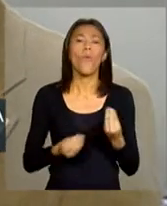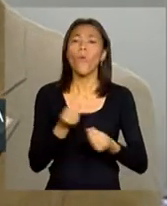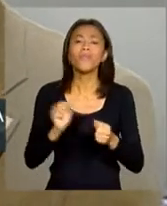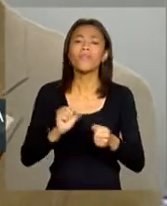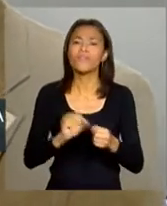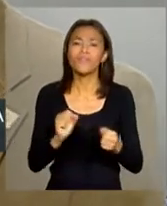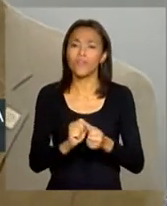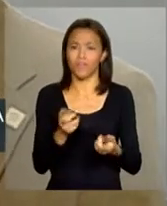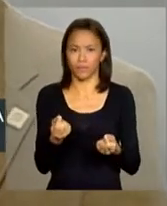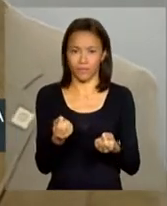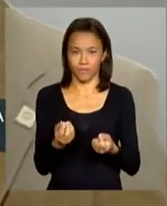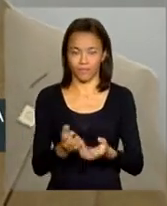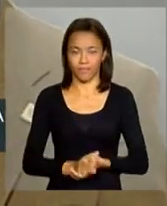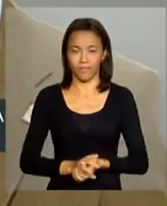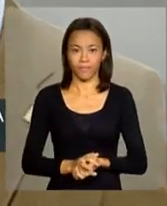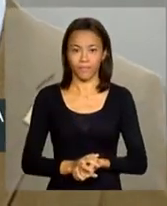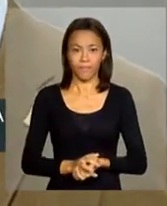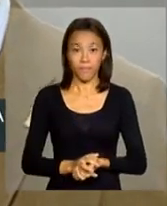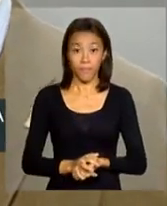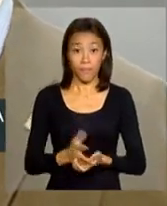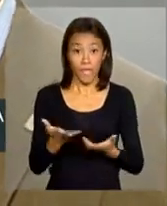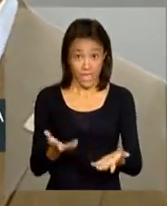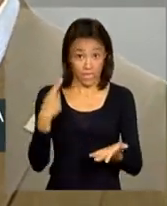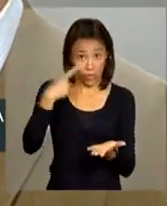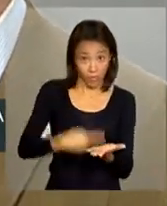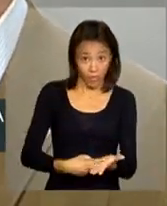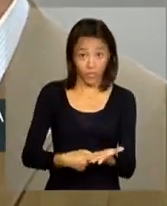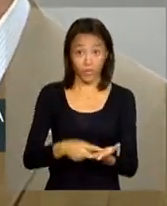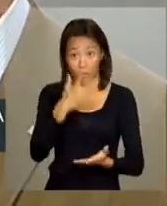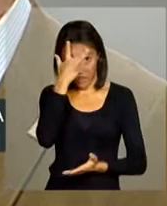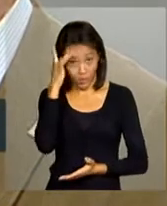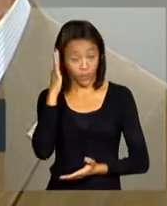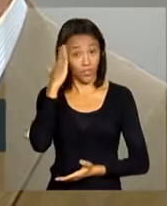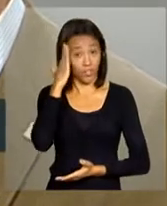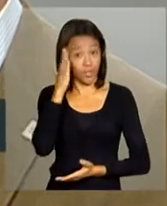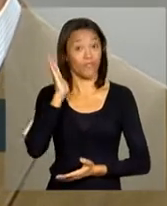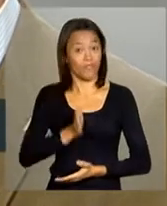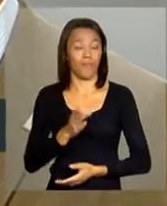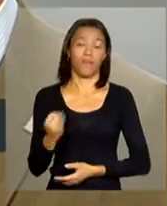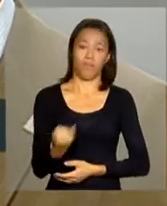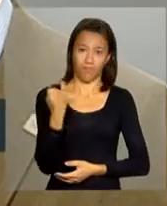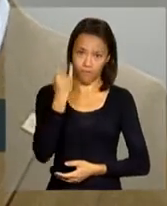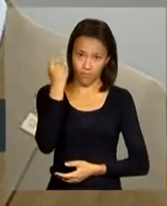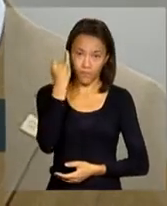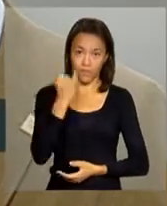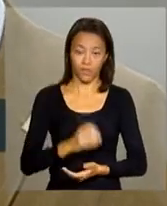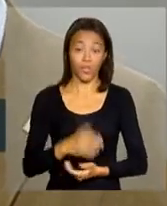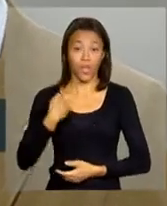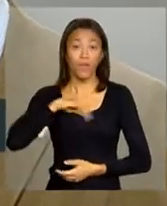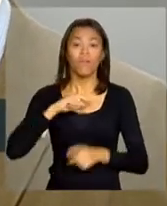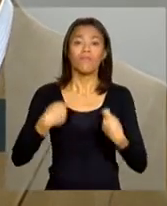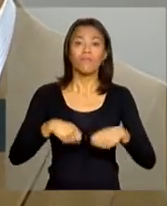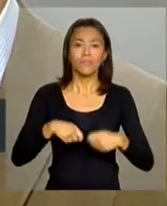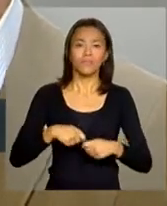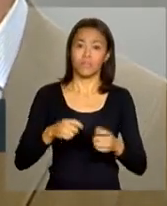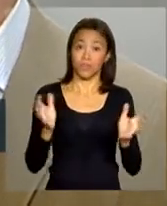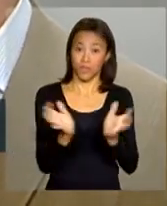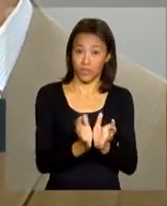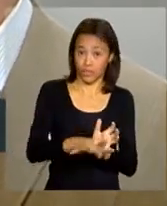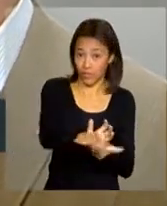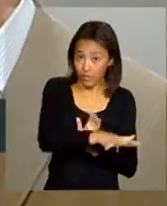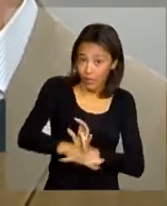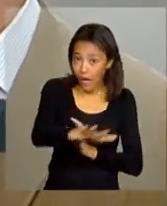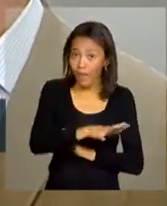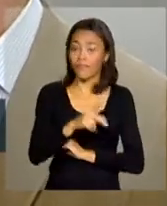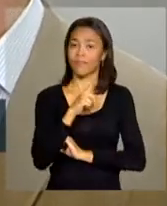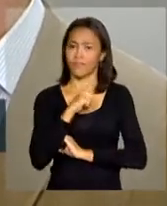boicote ó olha Eh esse pacto o produtor já entendeu que é importante eh nós precisamos que o setor eh